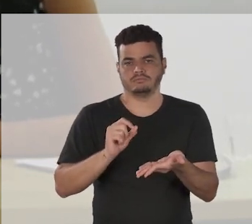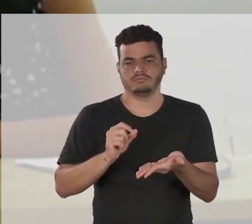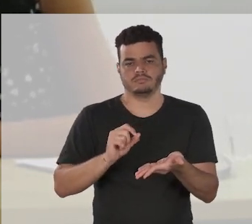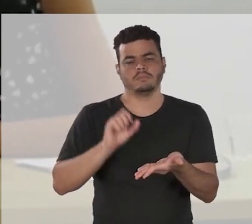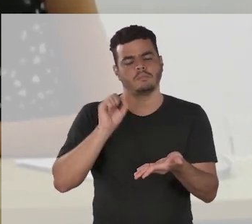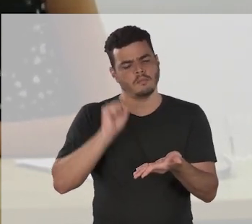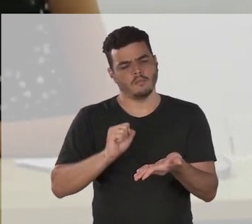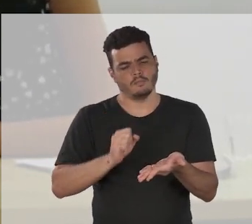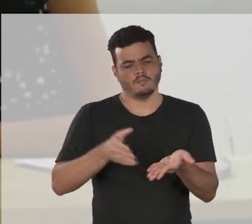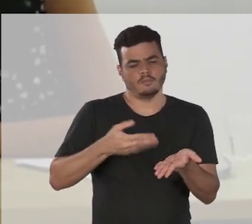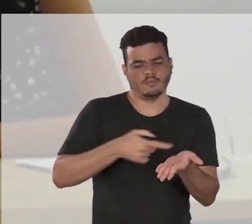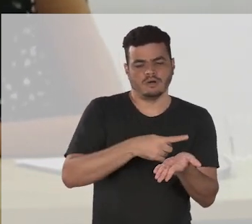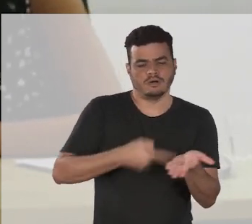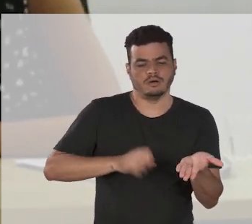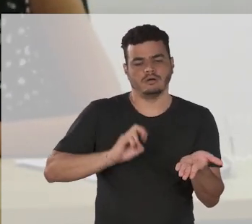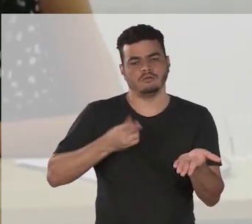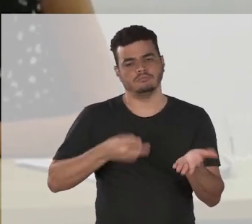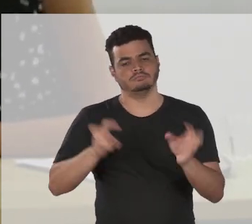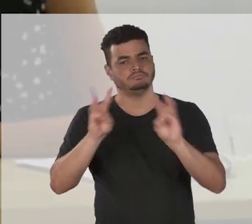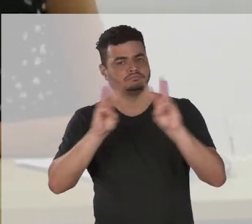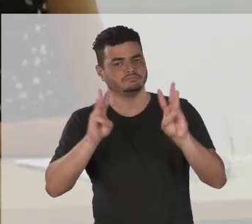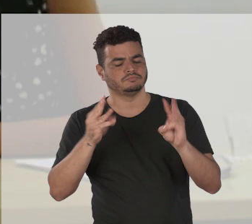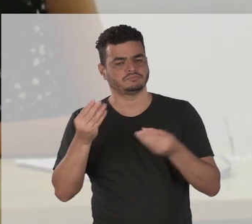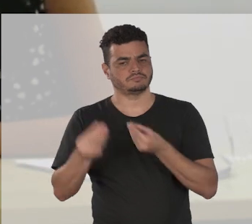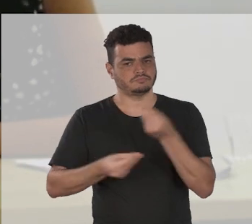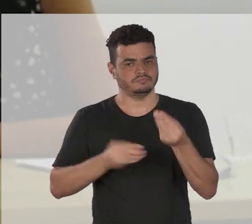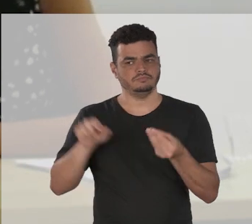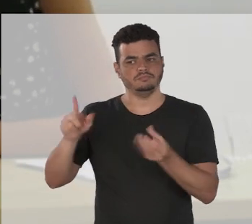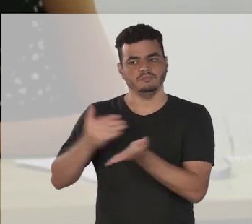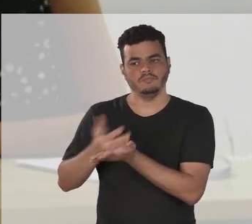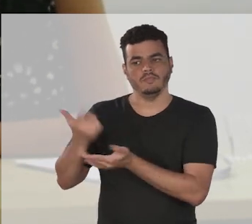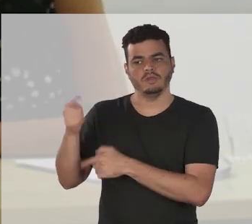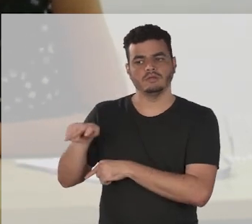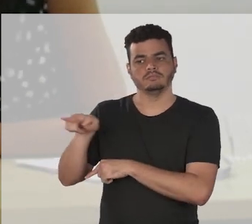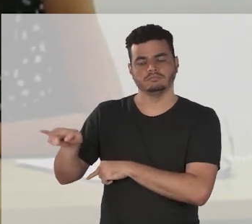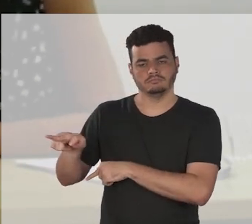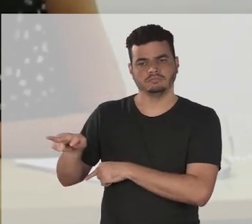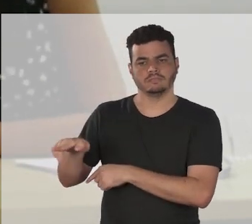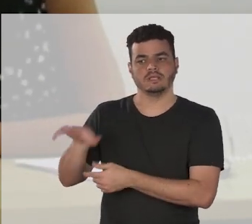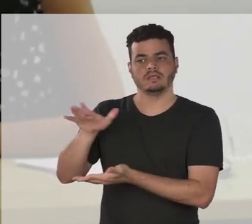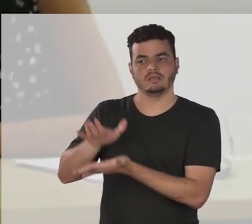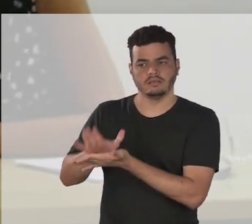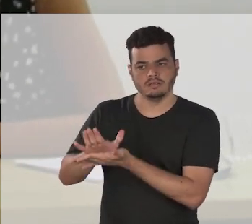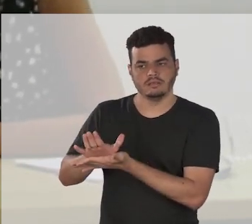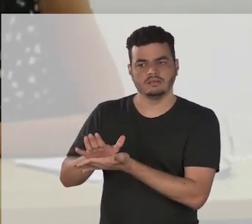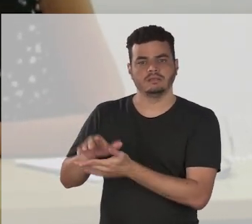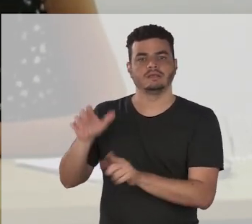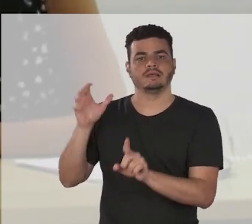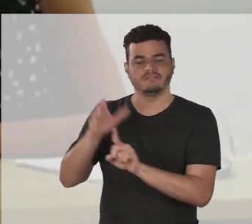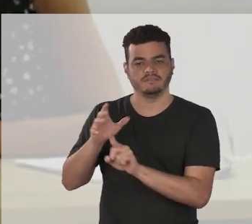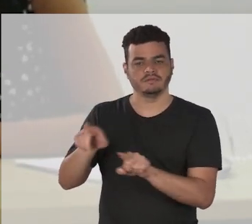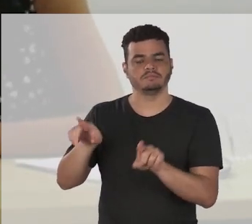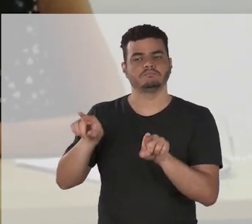está influenciado por muitas pessoas, né? Não apenas o autor, está também o editor que por